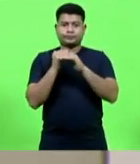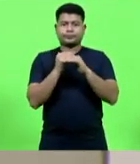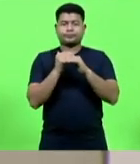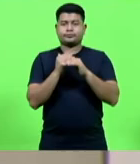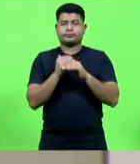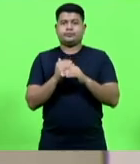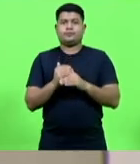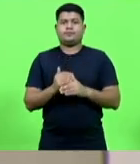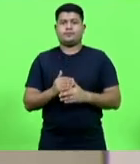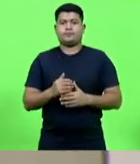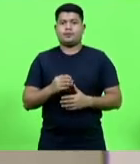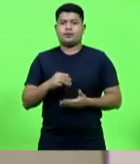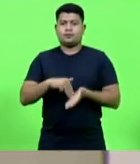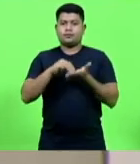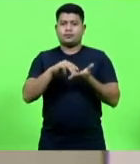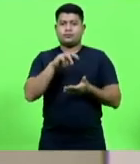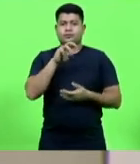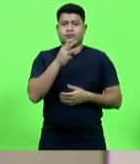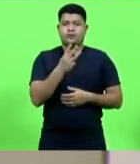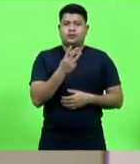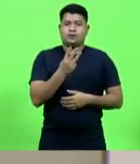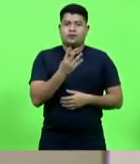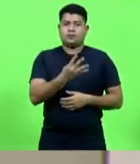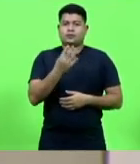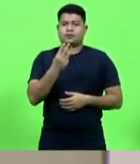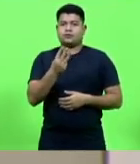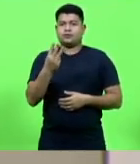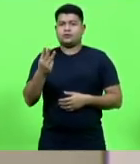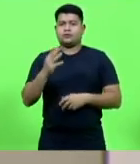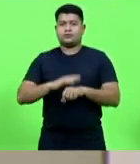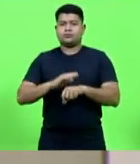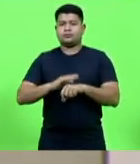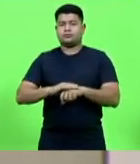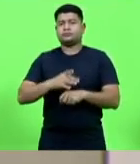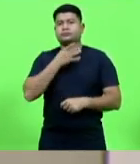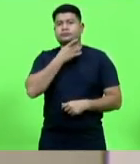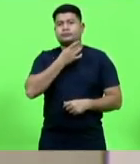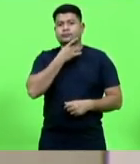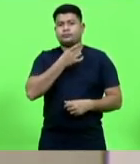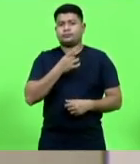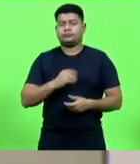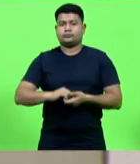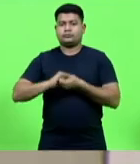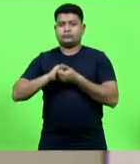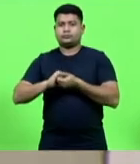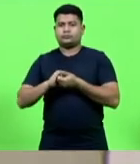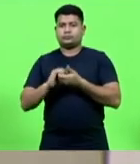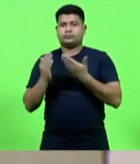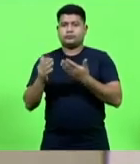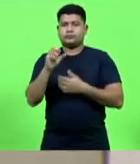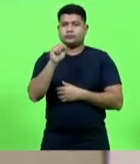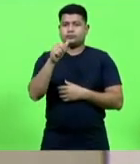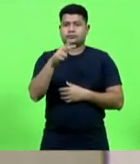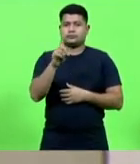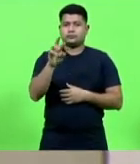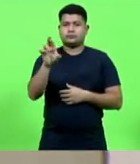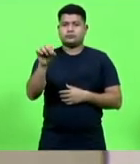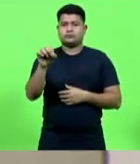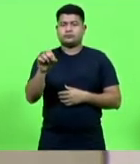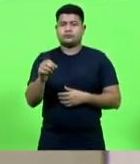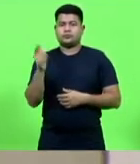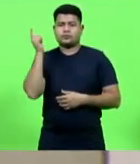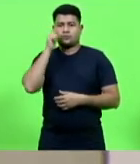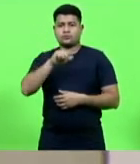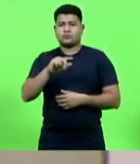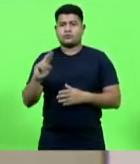unanimidade. Moção 433, autor deputado Valdir Cobalchini, cumprimentando o senhor Sandro José Anais pela nomeação